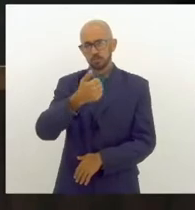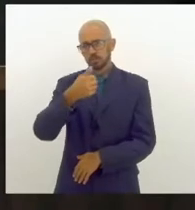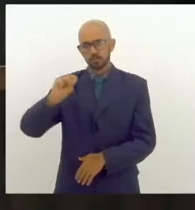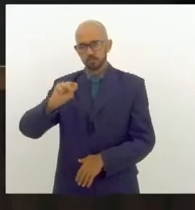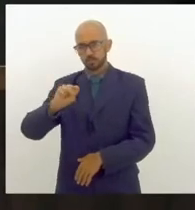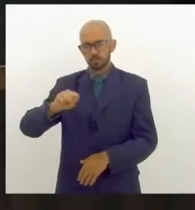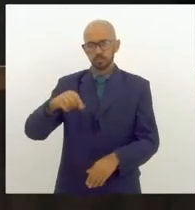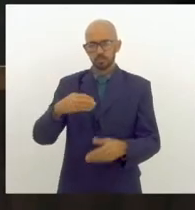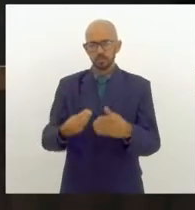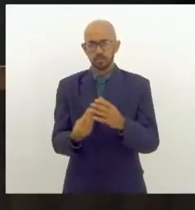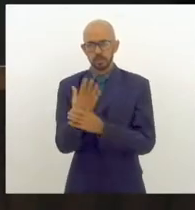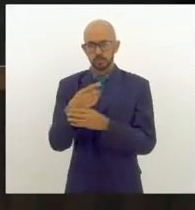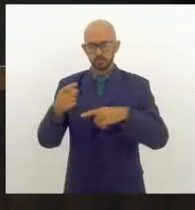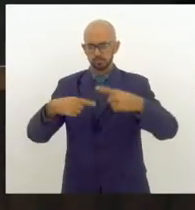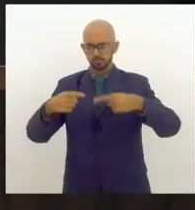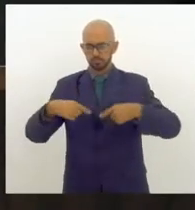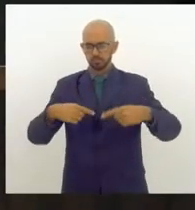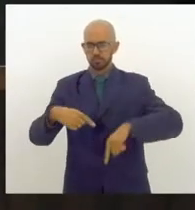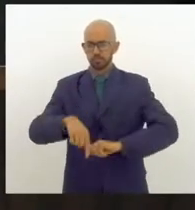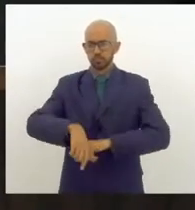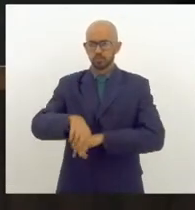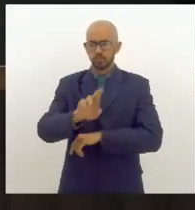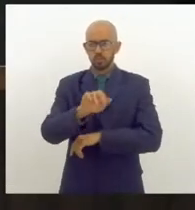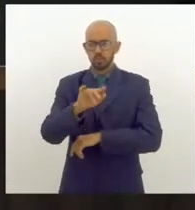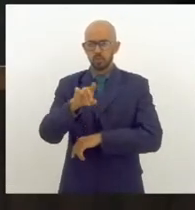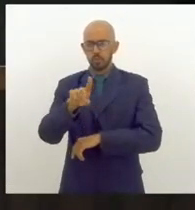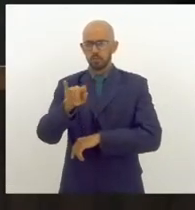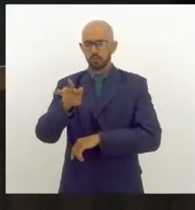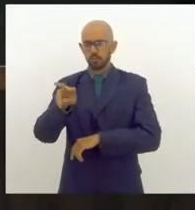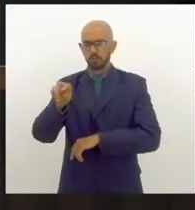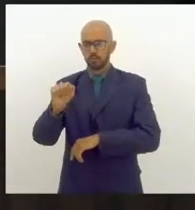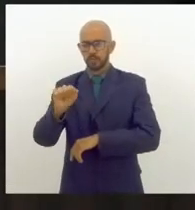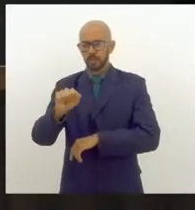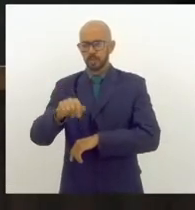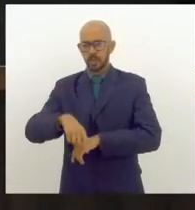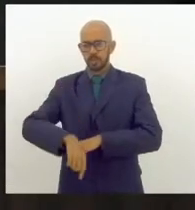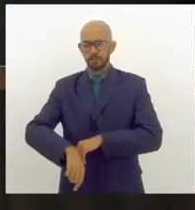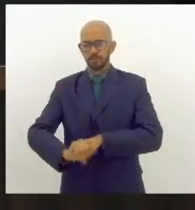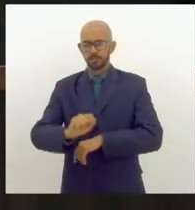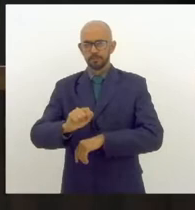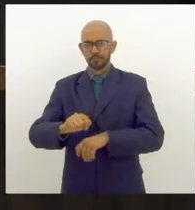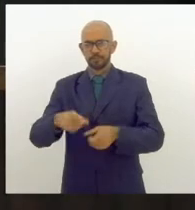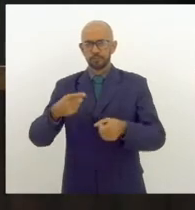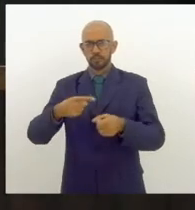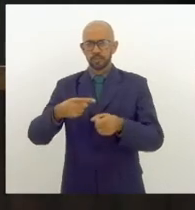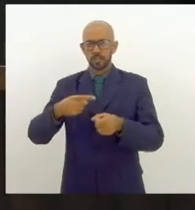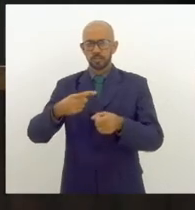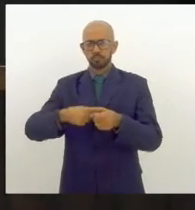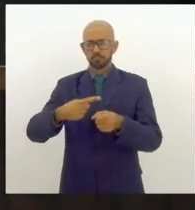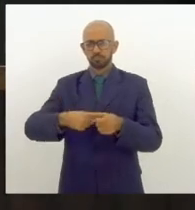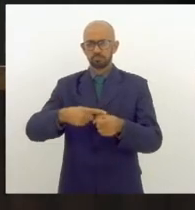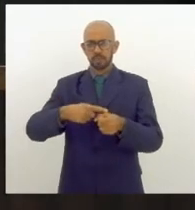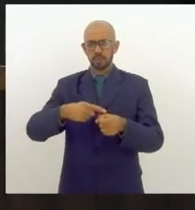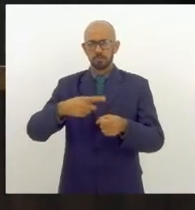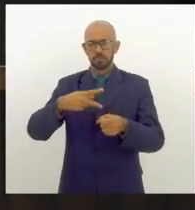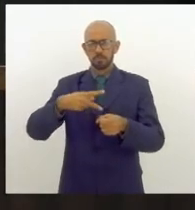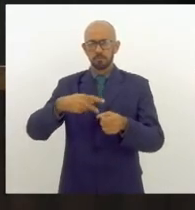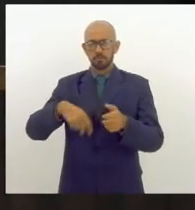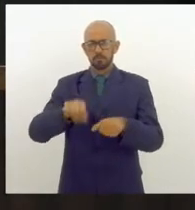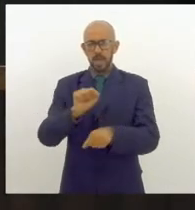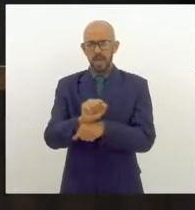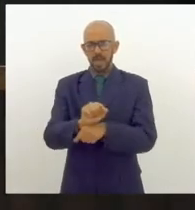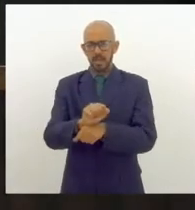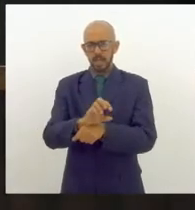doutor Fernando McDowell, o trecho da rodovia estadual 122, que liga bairro de Parada Modelo, no município de Guapimirim, ao